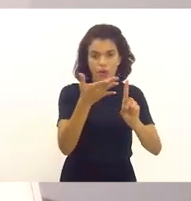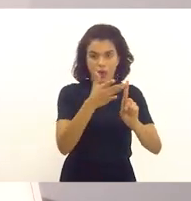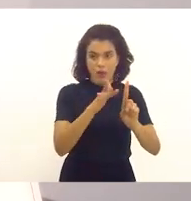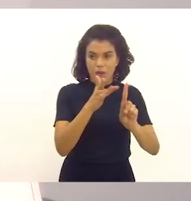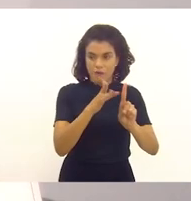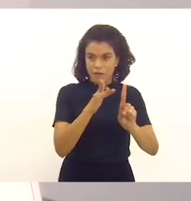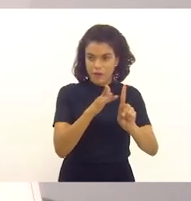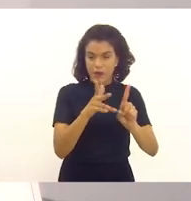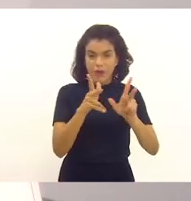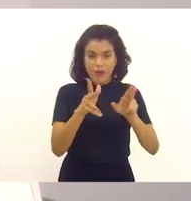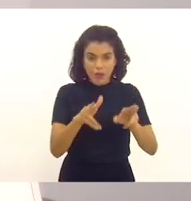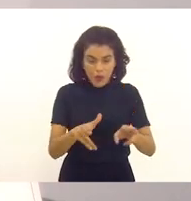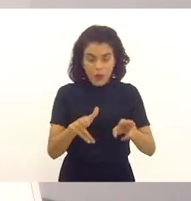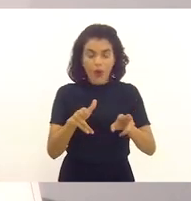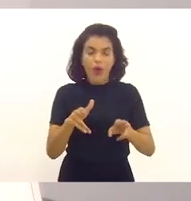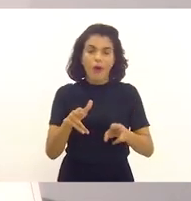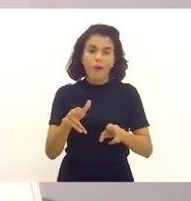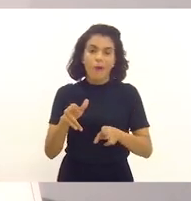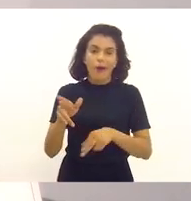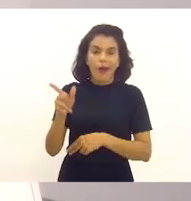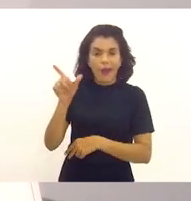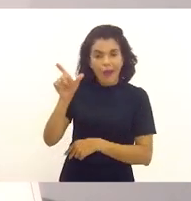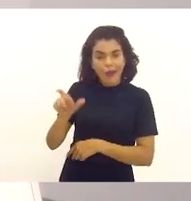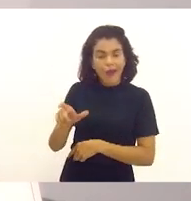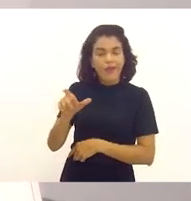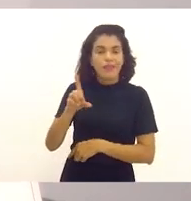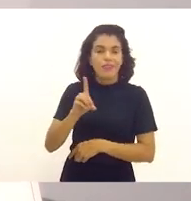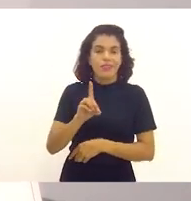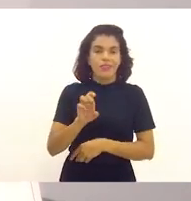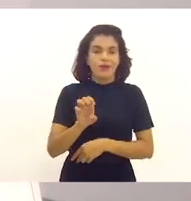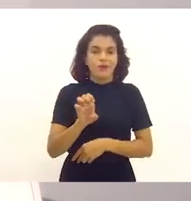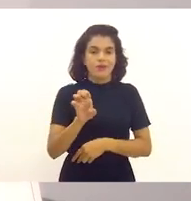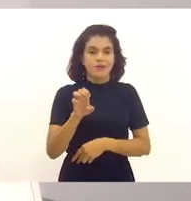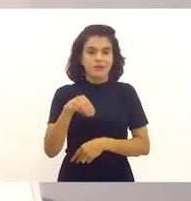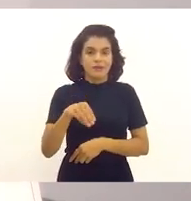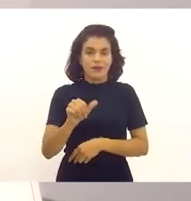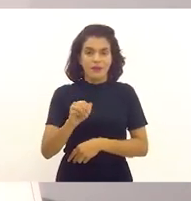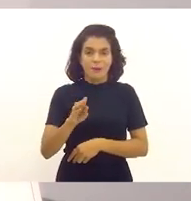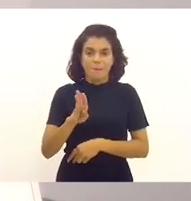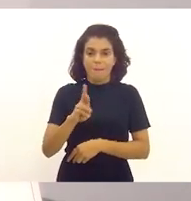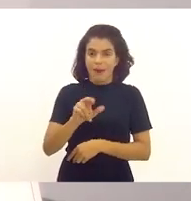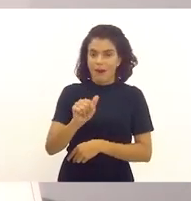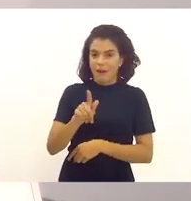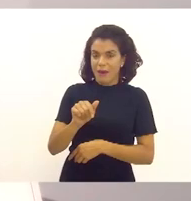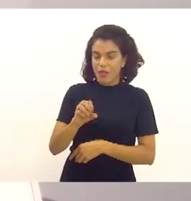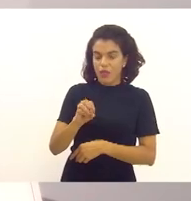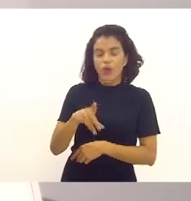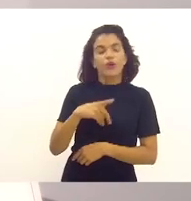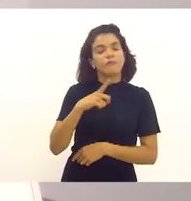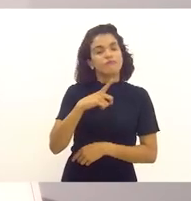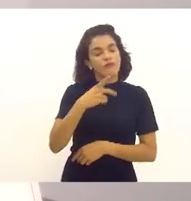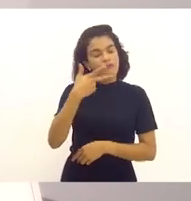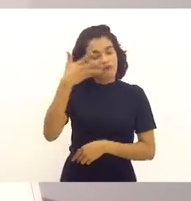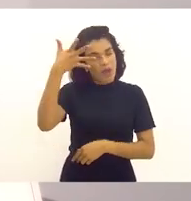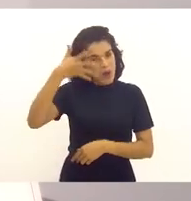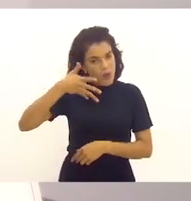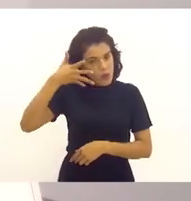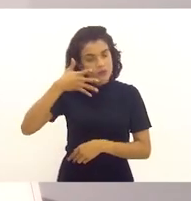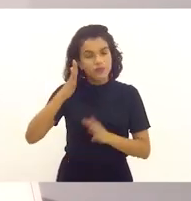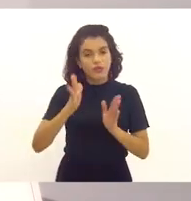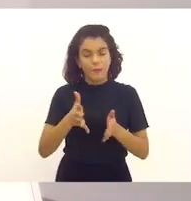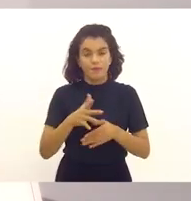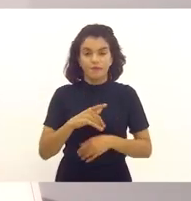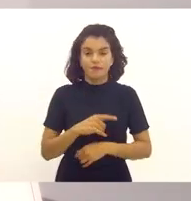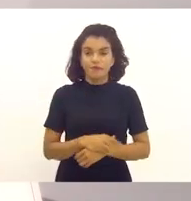foi dito pela desembargadora Adriana que tem um núcleo de apoio de vítimas no tribunal Ministério Público também tem um núcleo de Apoio às vítimas